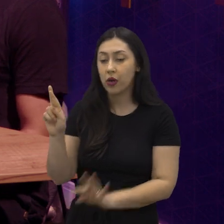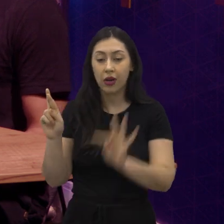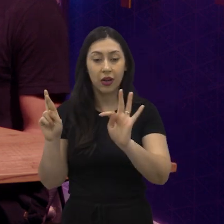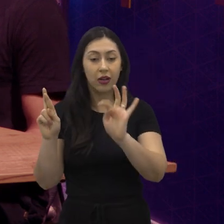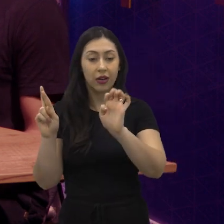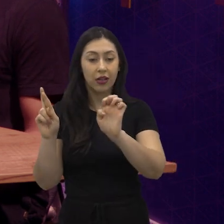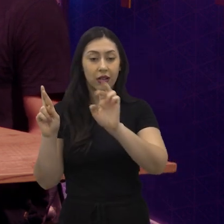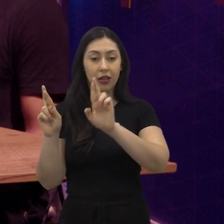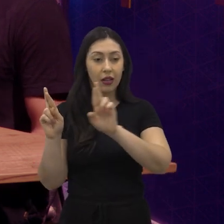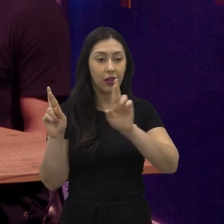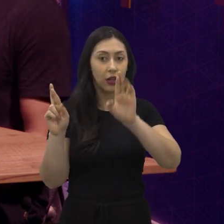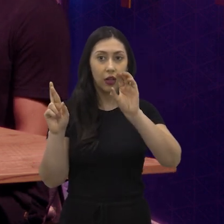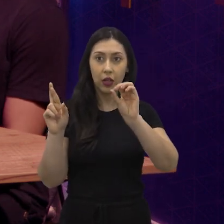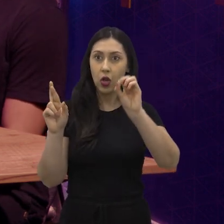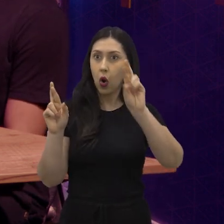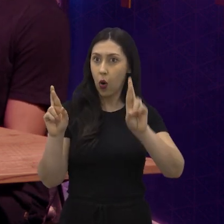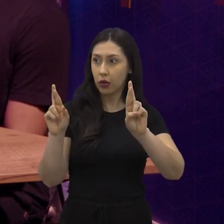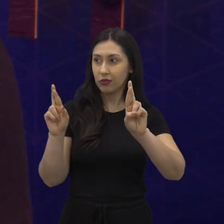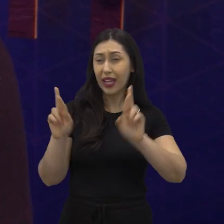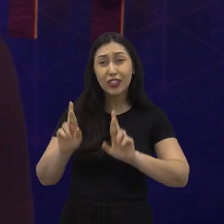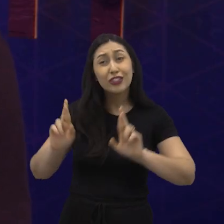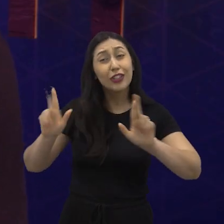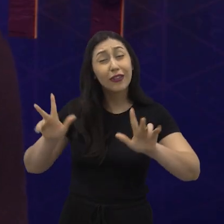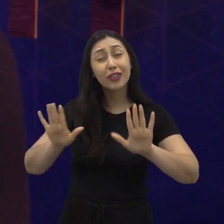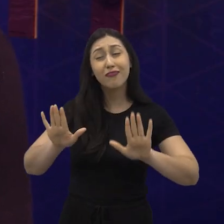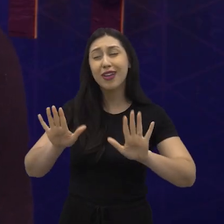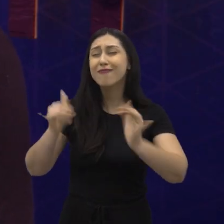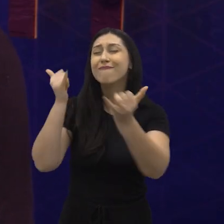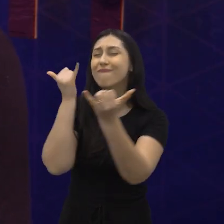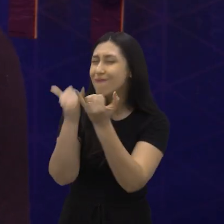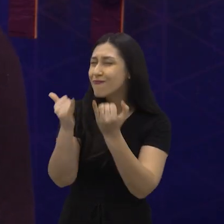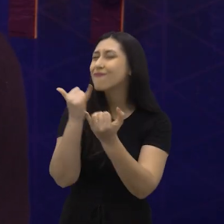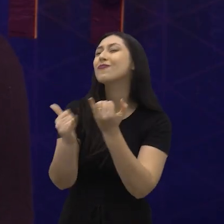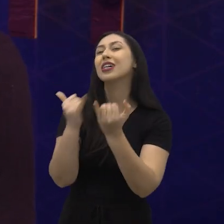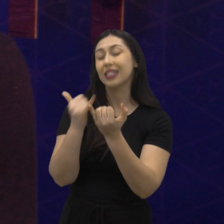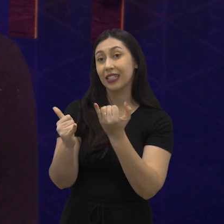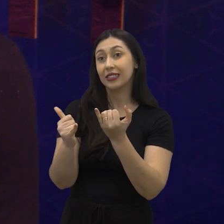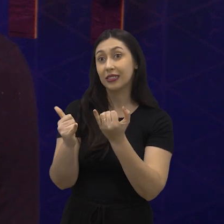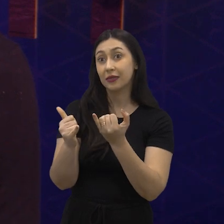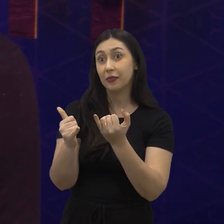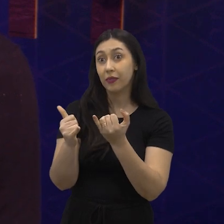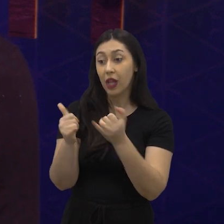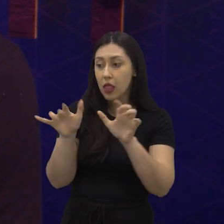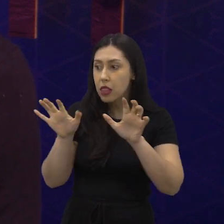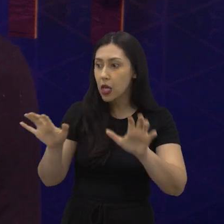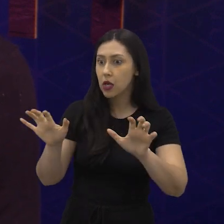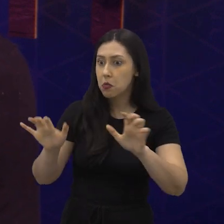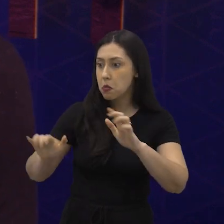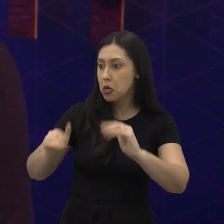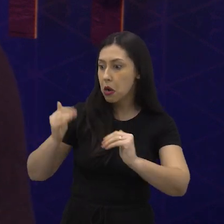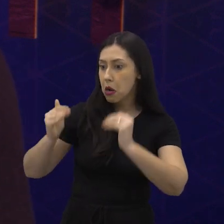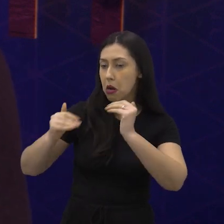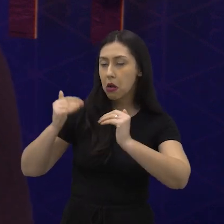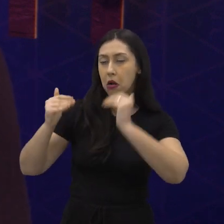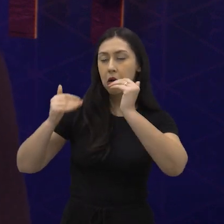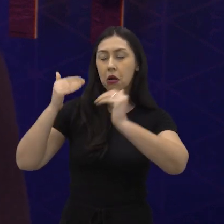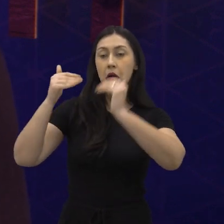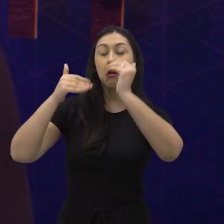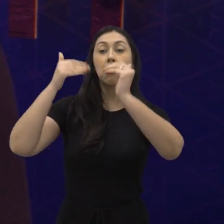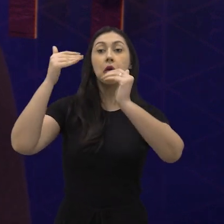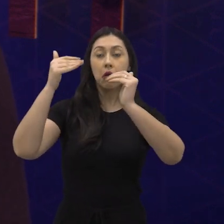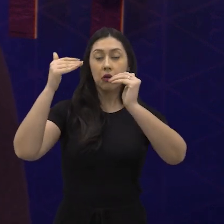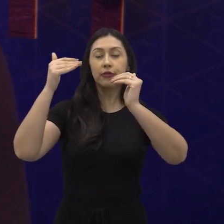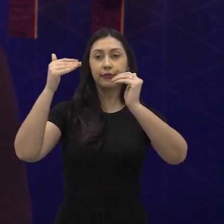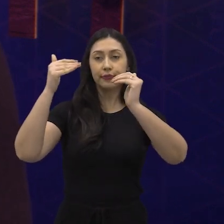Então se misturam horror, terror, né? Mas esse gênero ele foi evoluindo, né? Com o